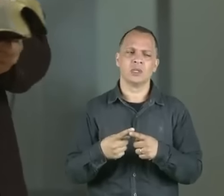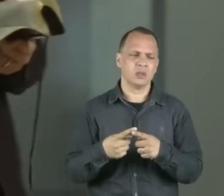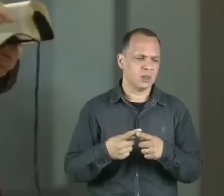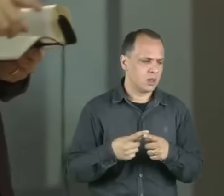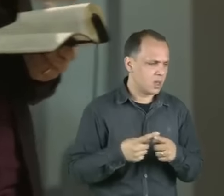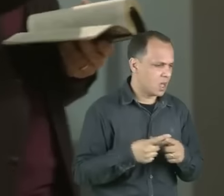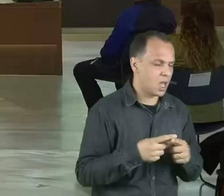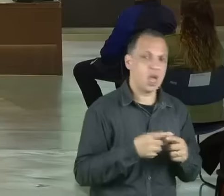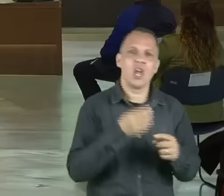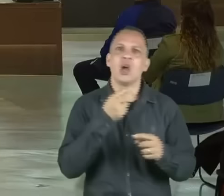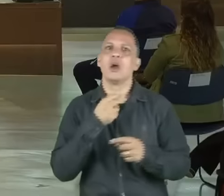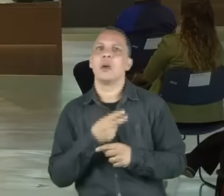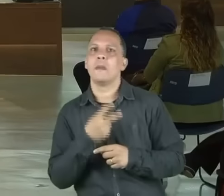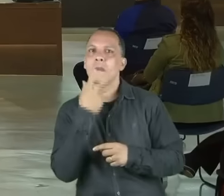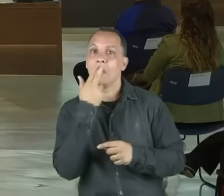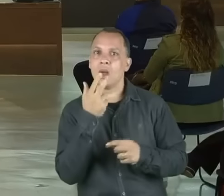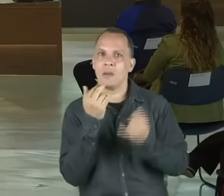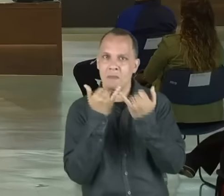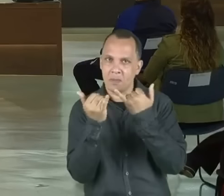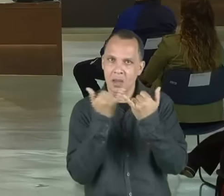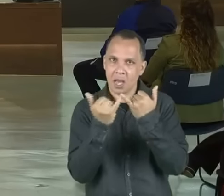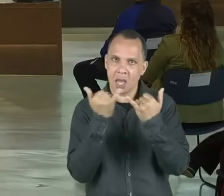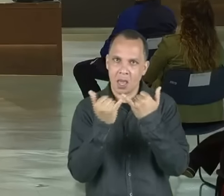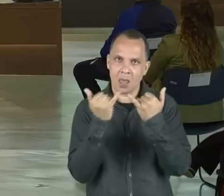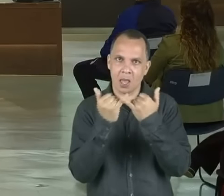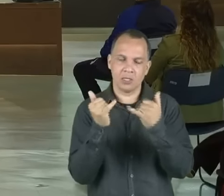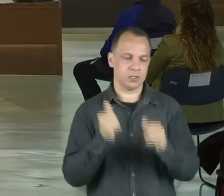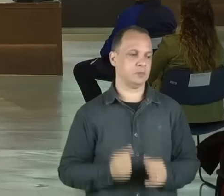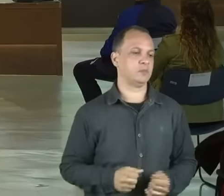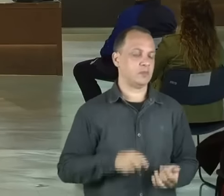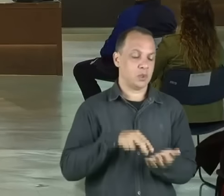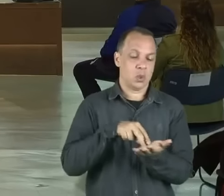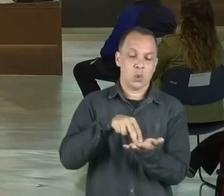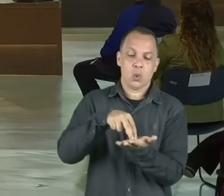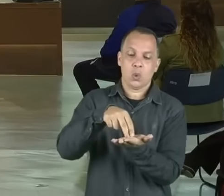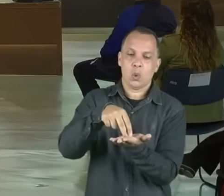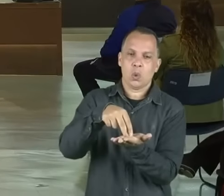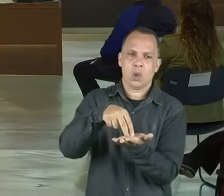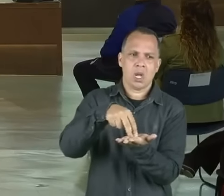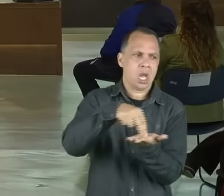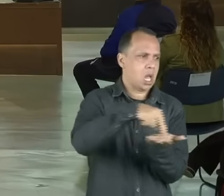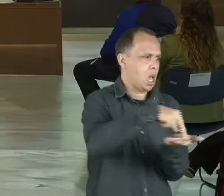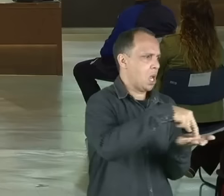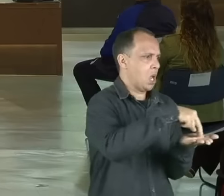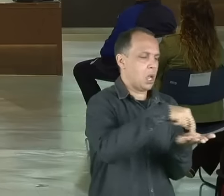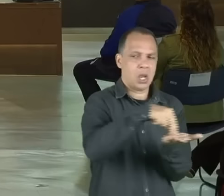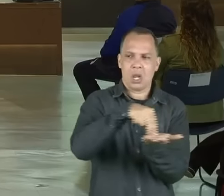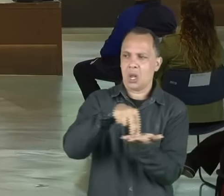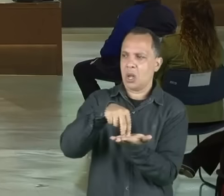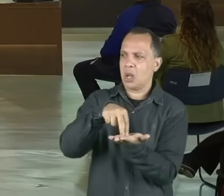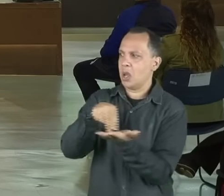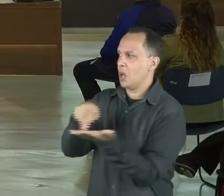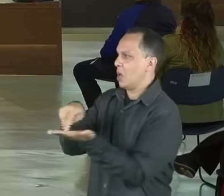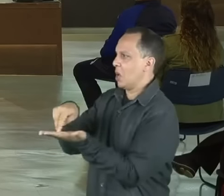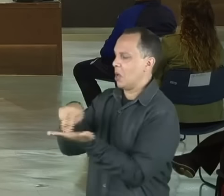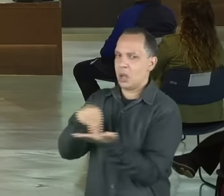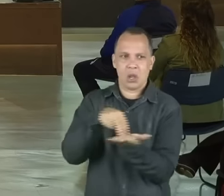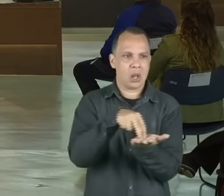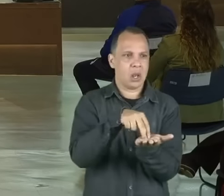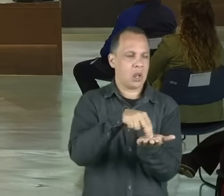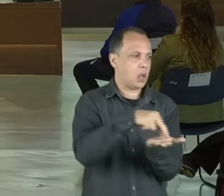das garras dos demônios para voltarem a ter controle sobre suas próprias vidas